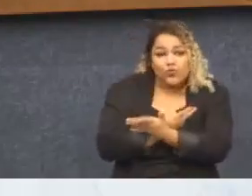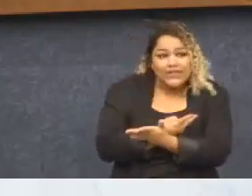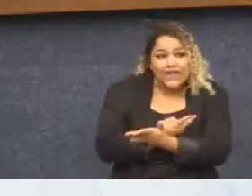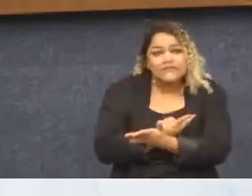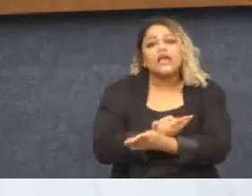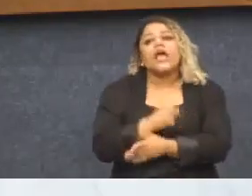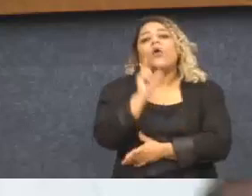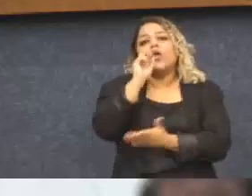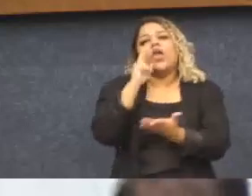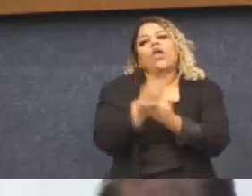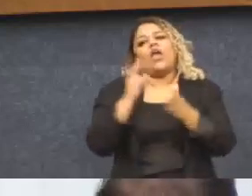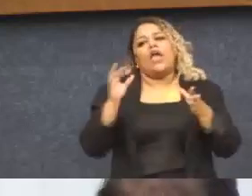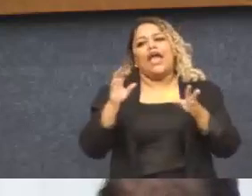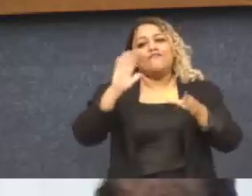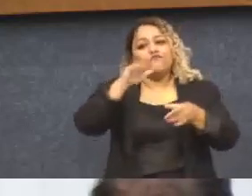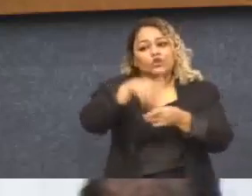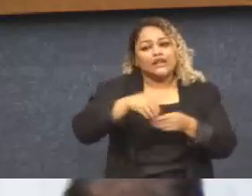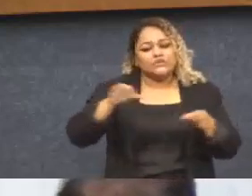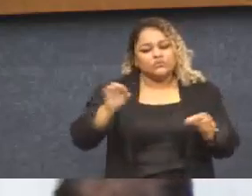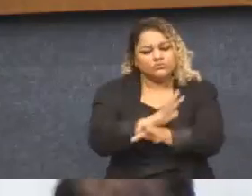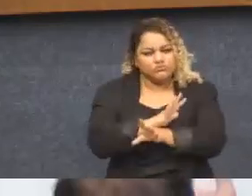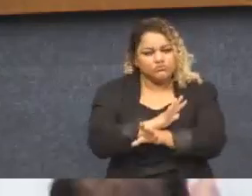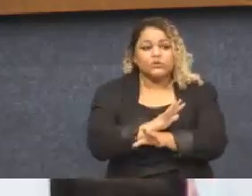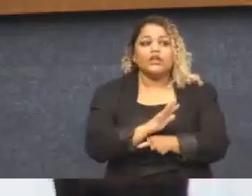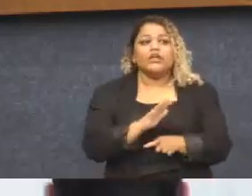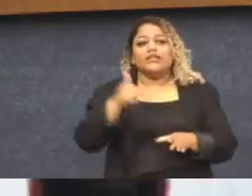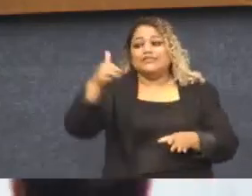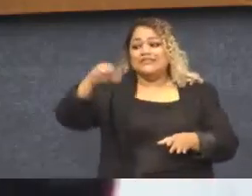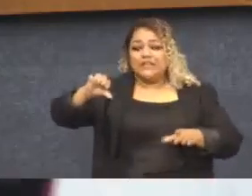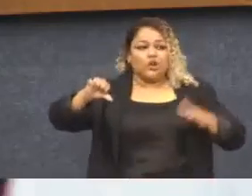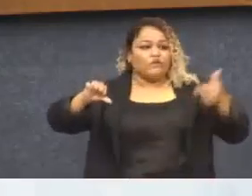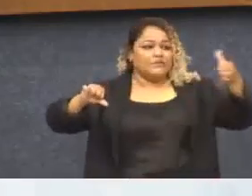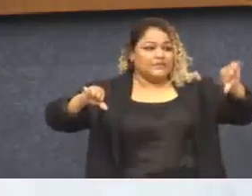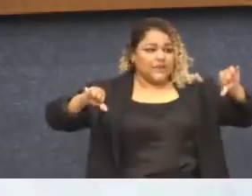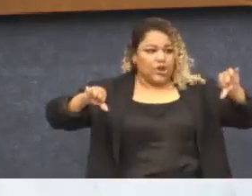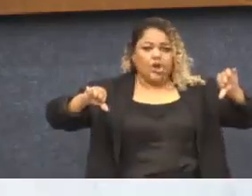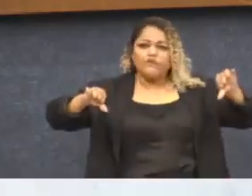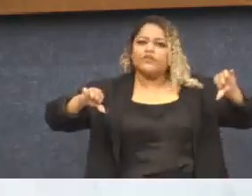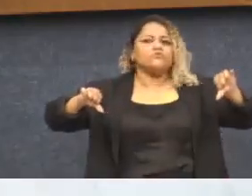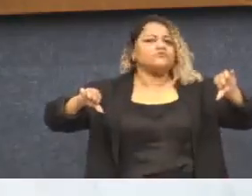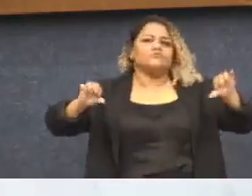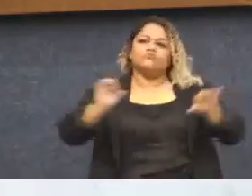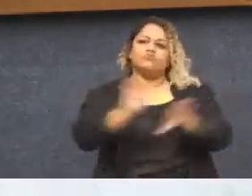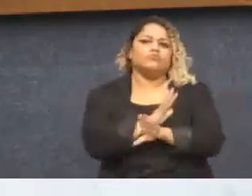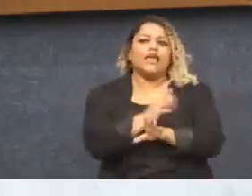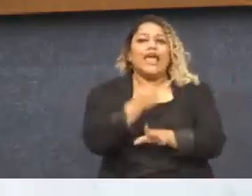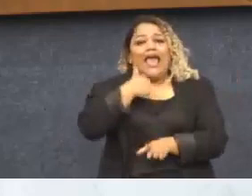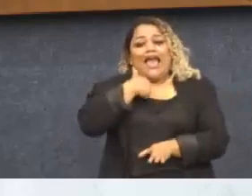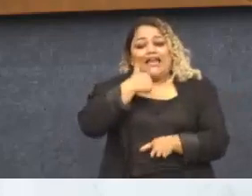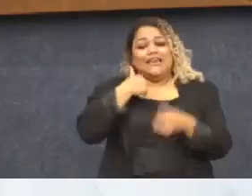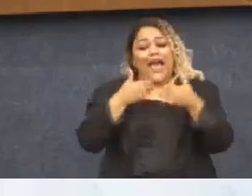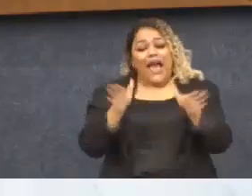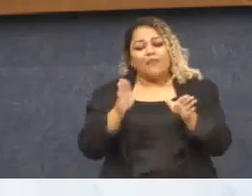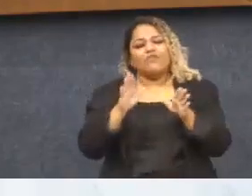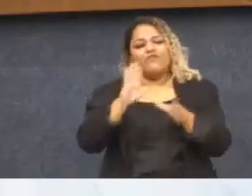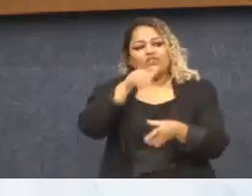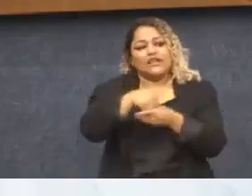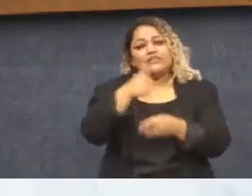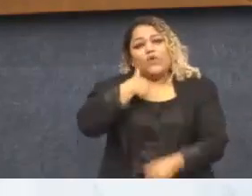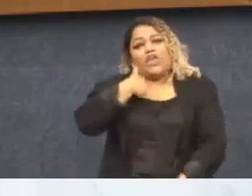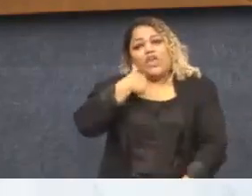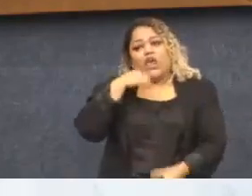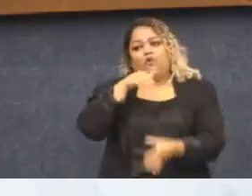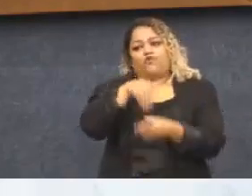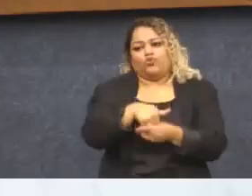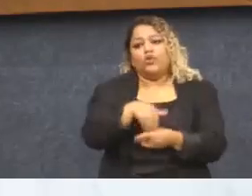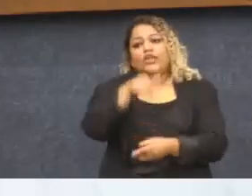Quando isso acontece, aí você encerra a votação. Dando 19 a 19, aí tem que abrir a votação para que eu vote. Deixa eu explicar para